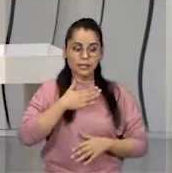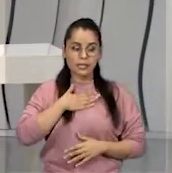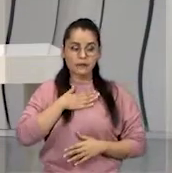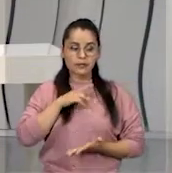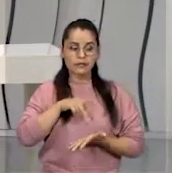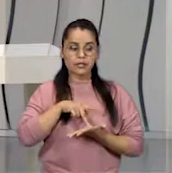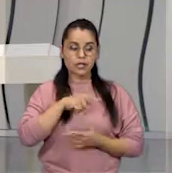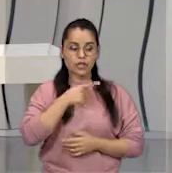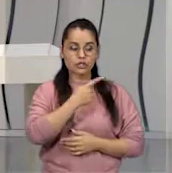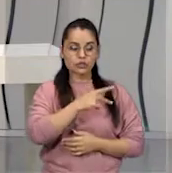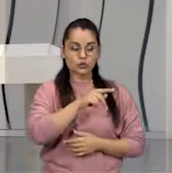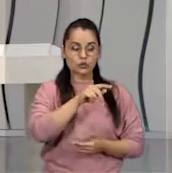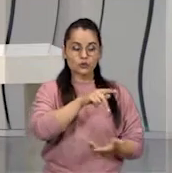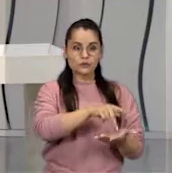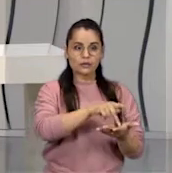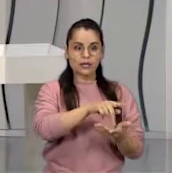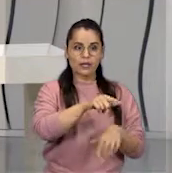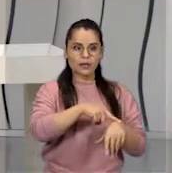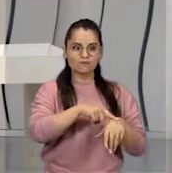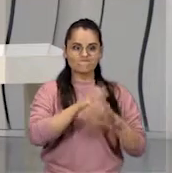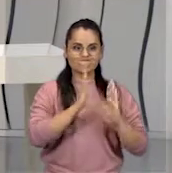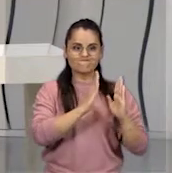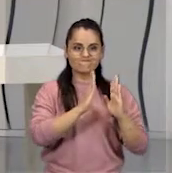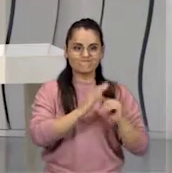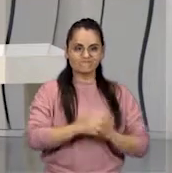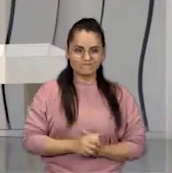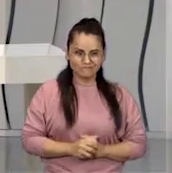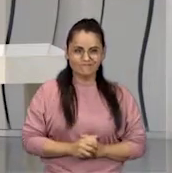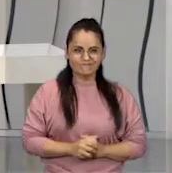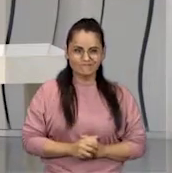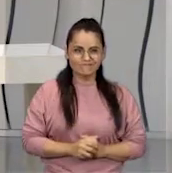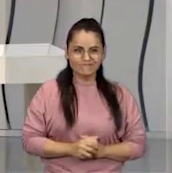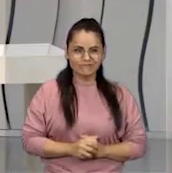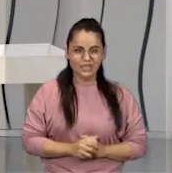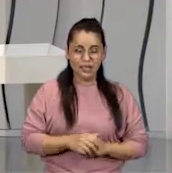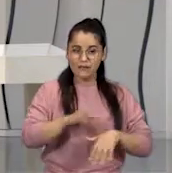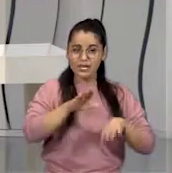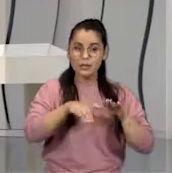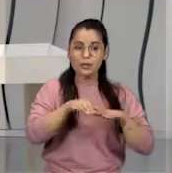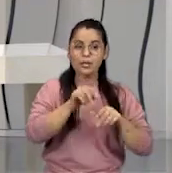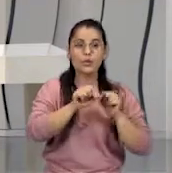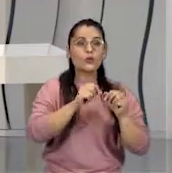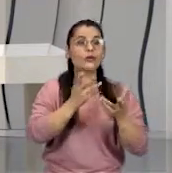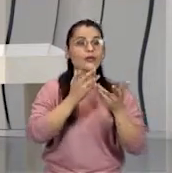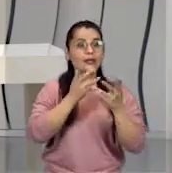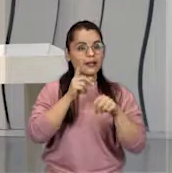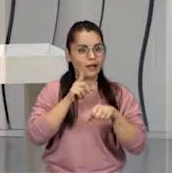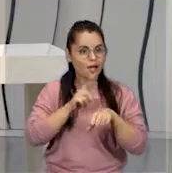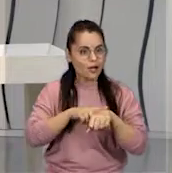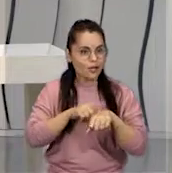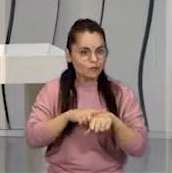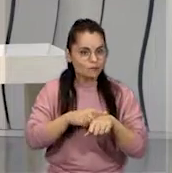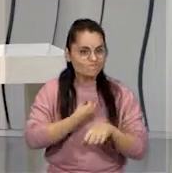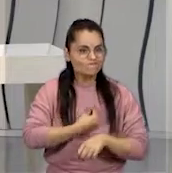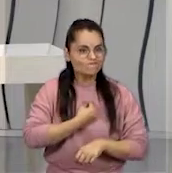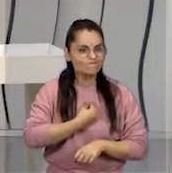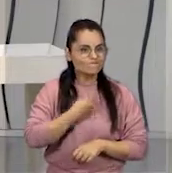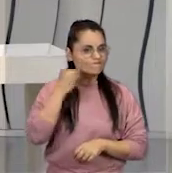sua verdade naquele momento. Então, quer dizer, vai depender do que nós estamos buscando para aquele momento que nós estamos